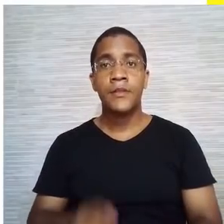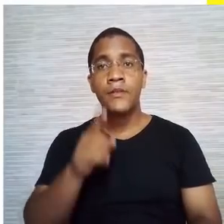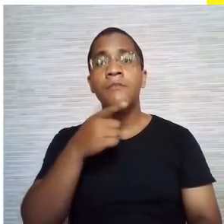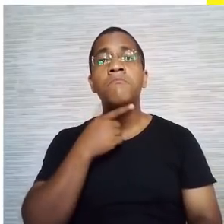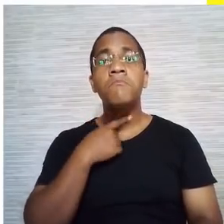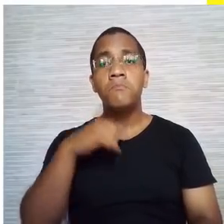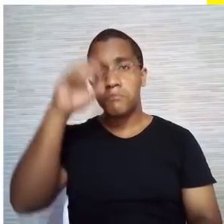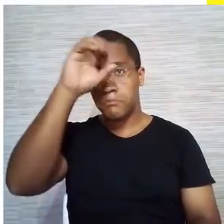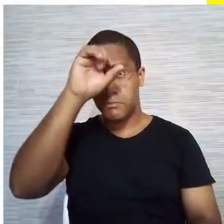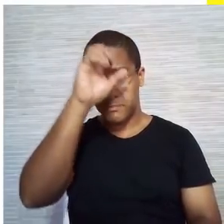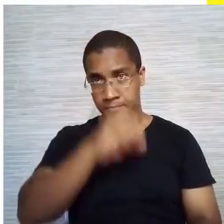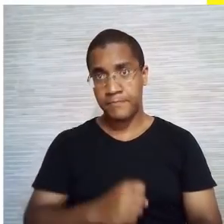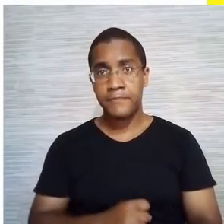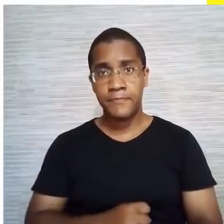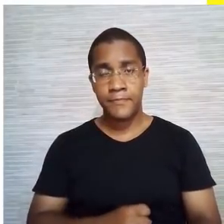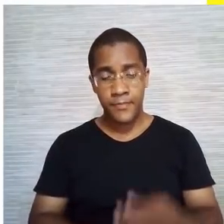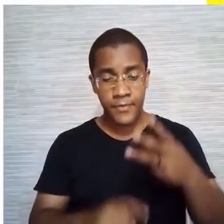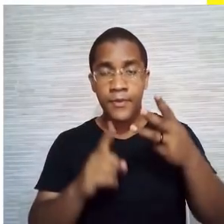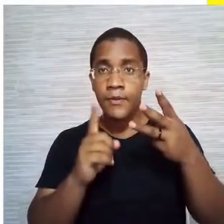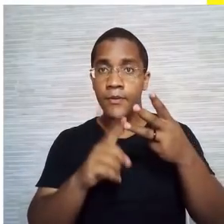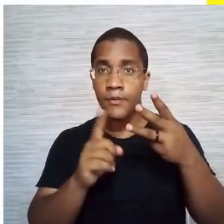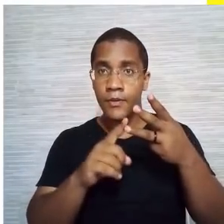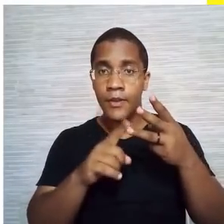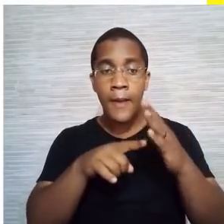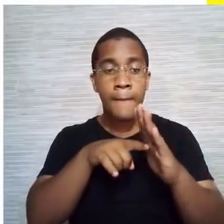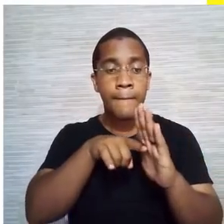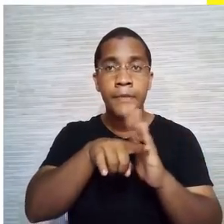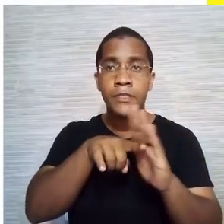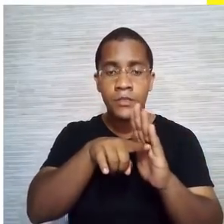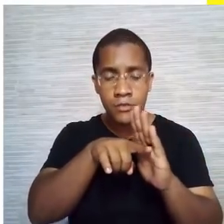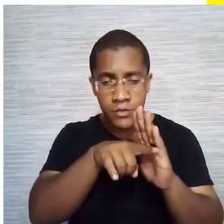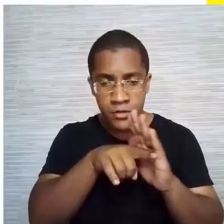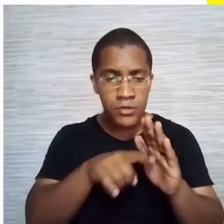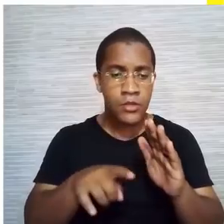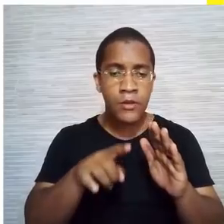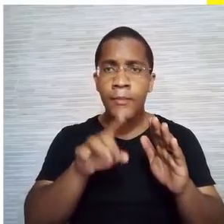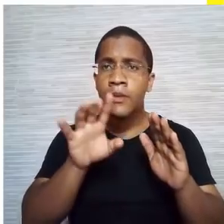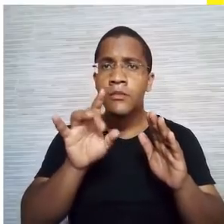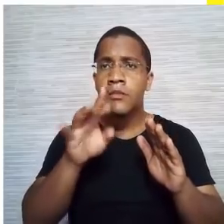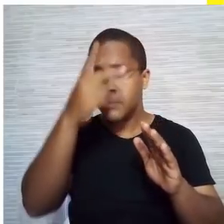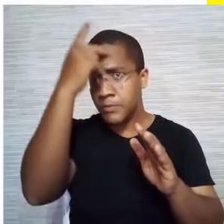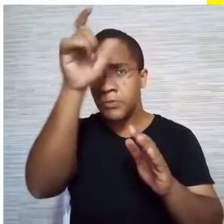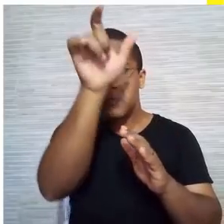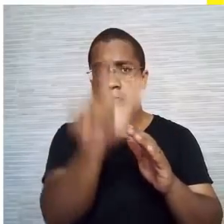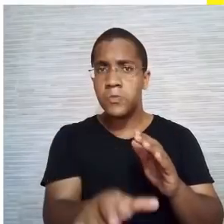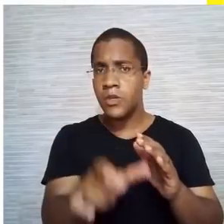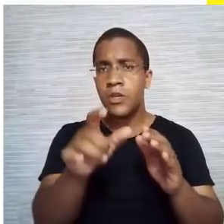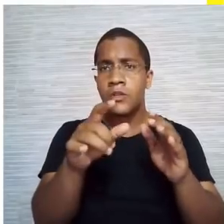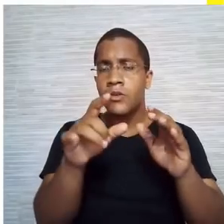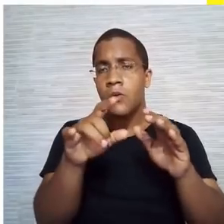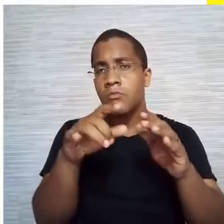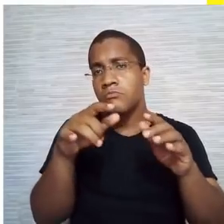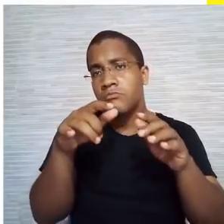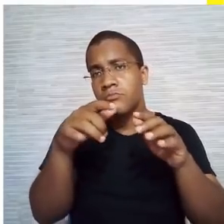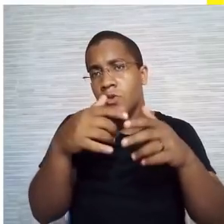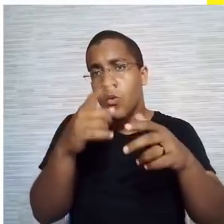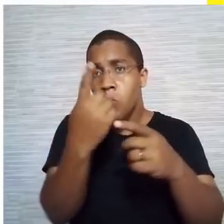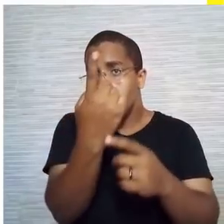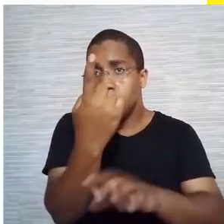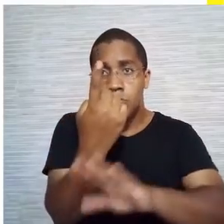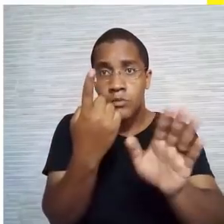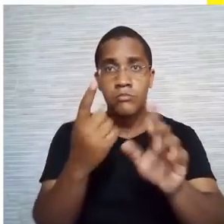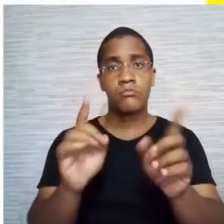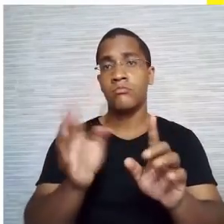quer estudar. Terceiro ponto, pesquisas bibliográficas. Coleta e análise de dados. No decorrer